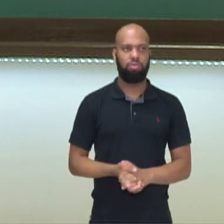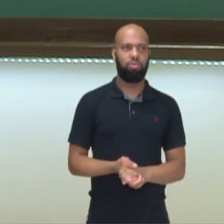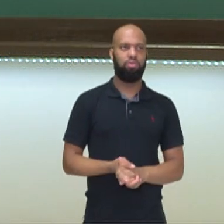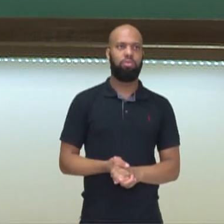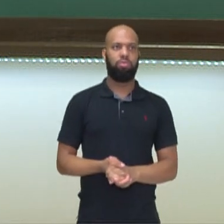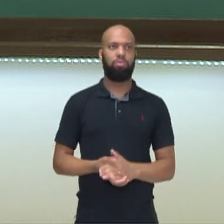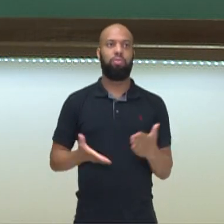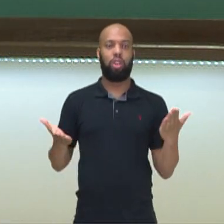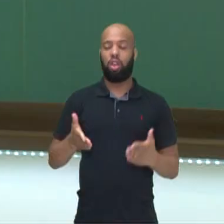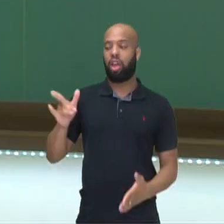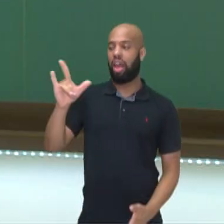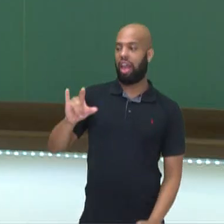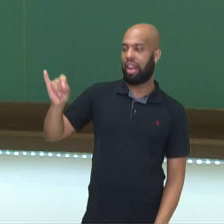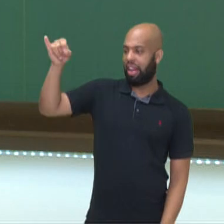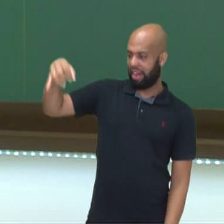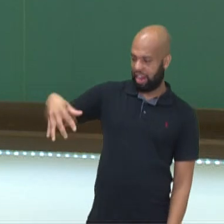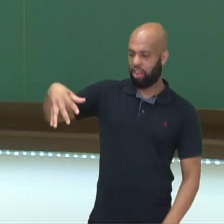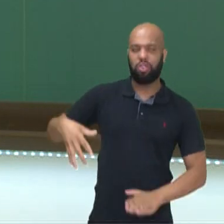Lixo.